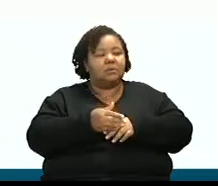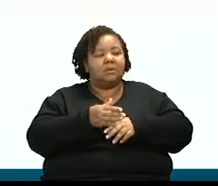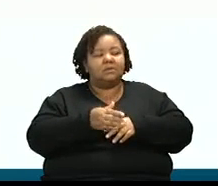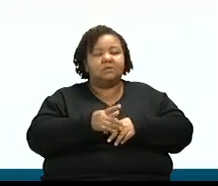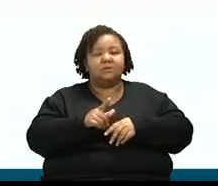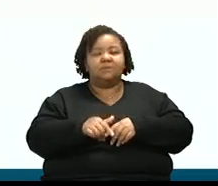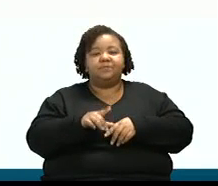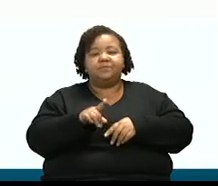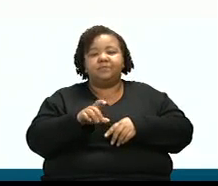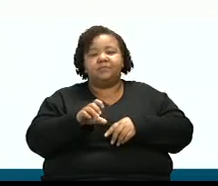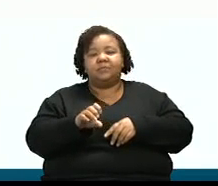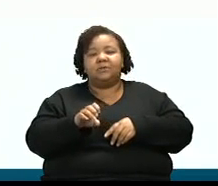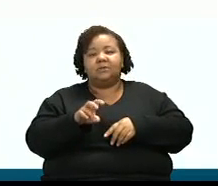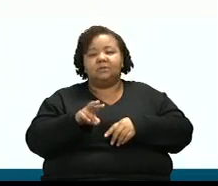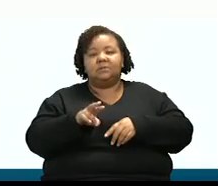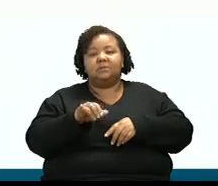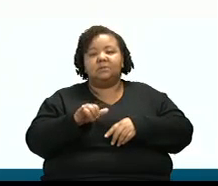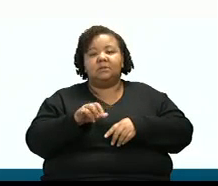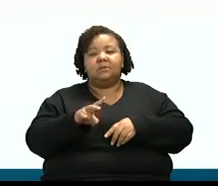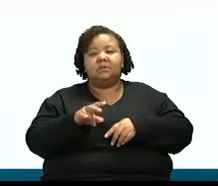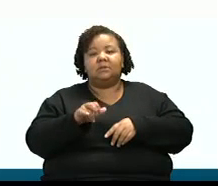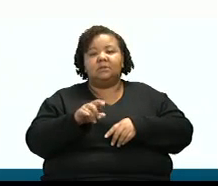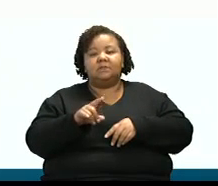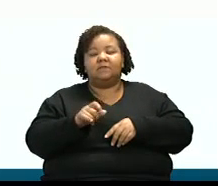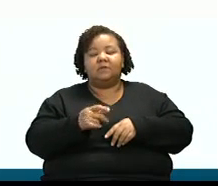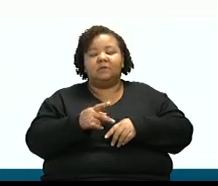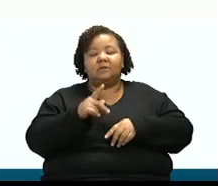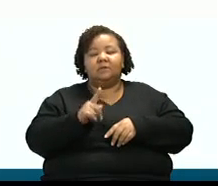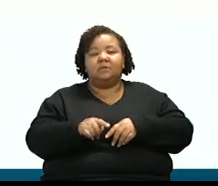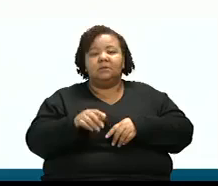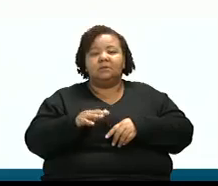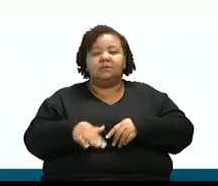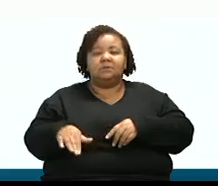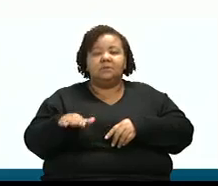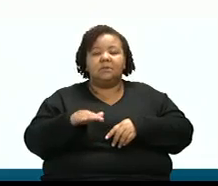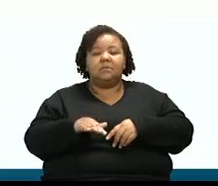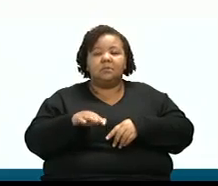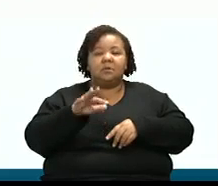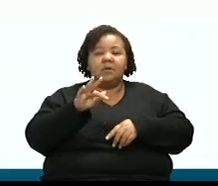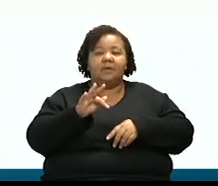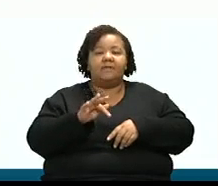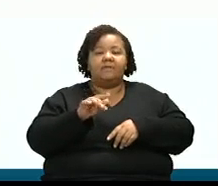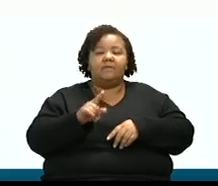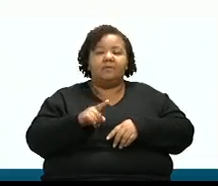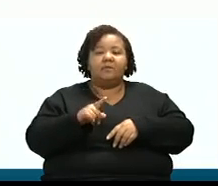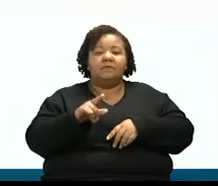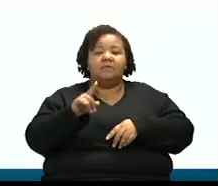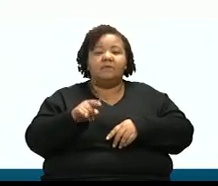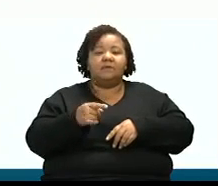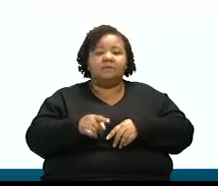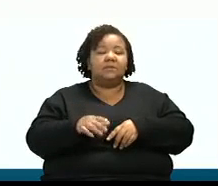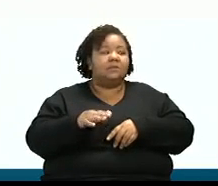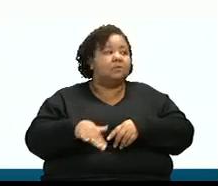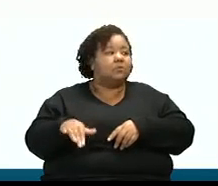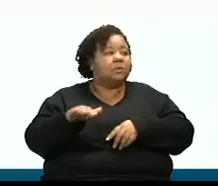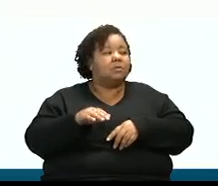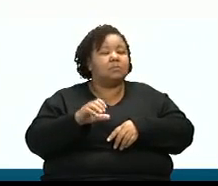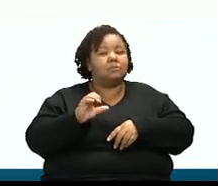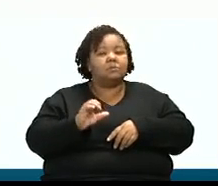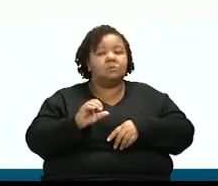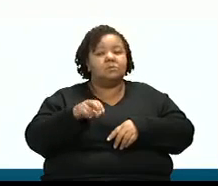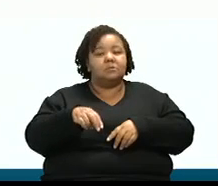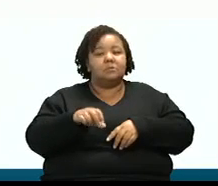das derivadas, eu posso garantir que esse campo vetorial F, ele vai ser um campo